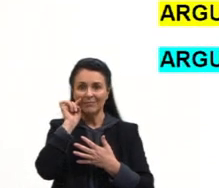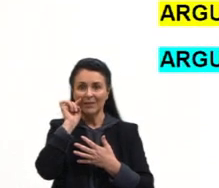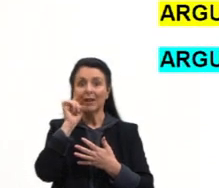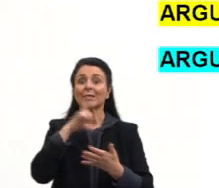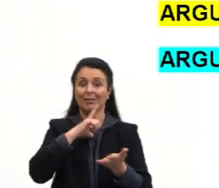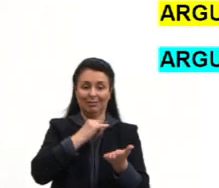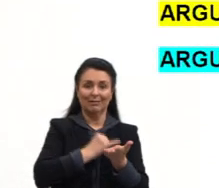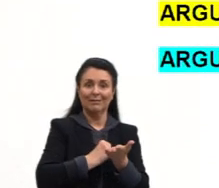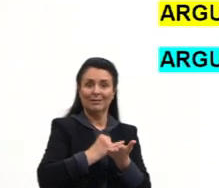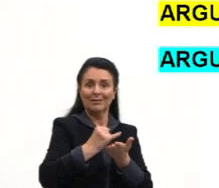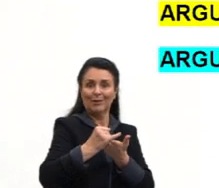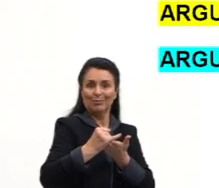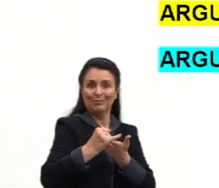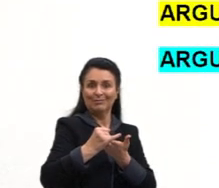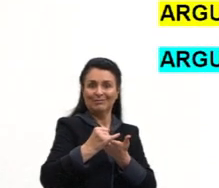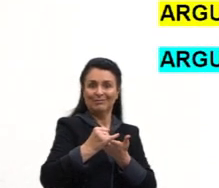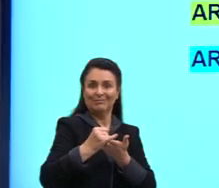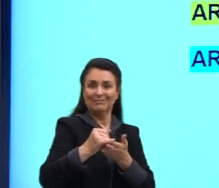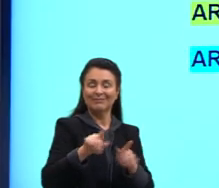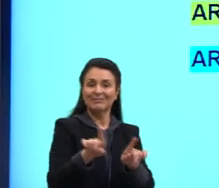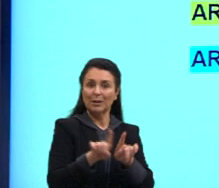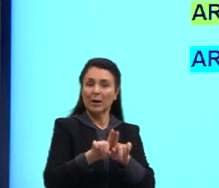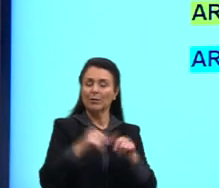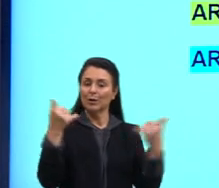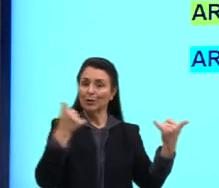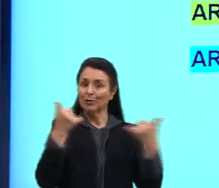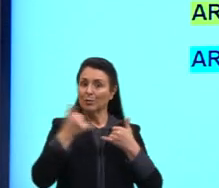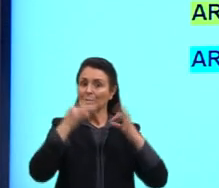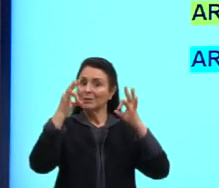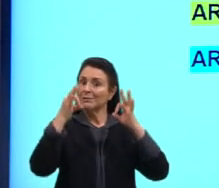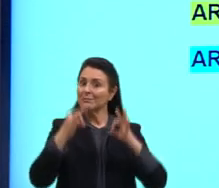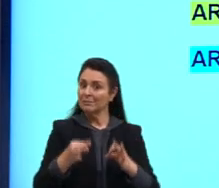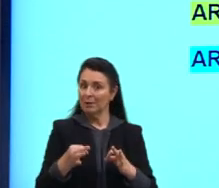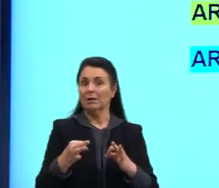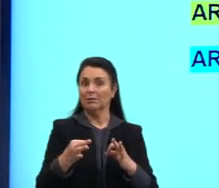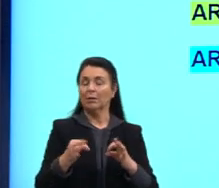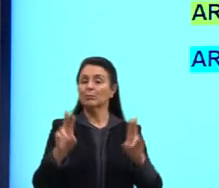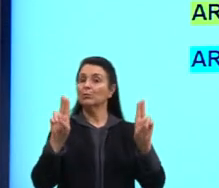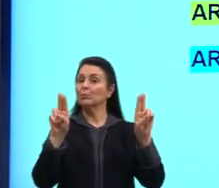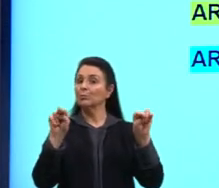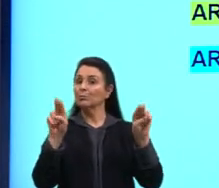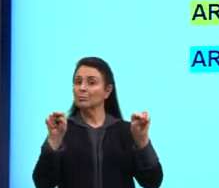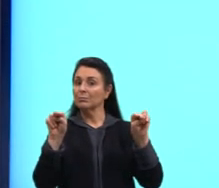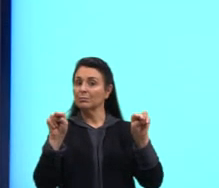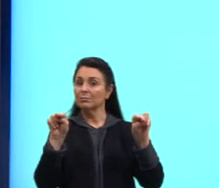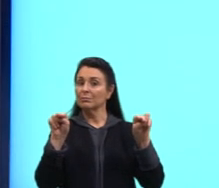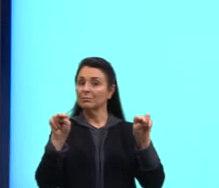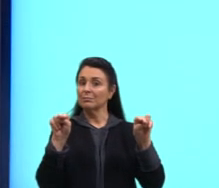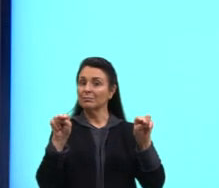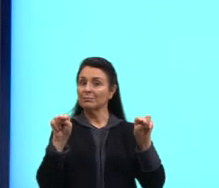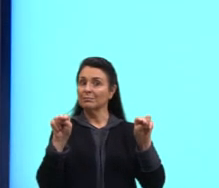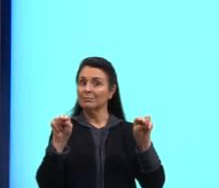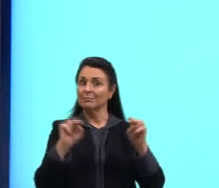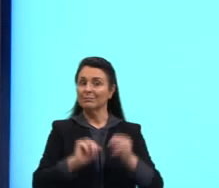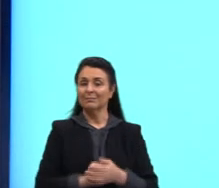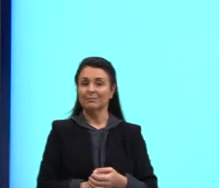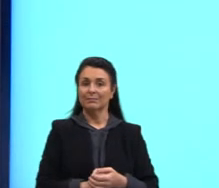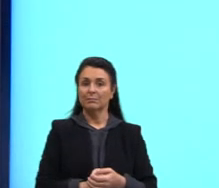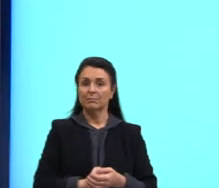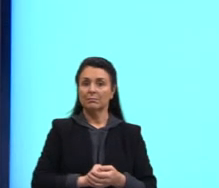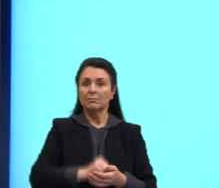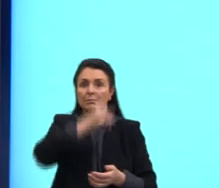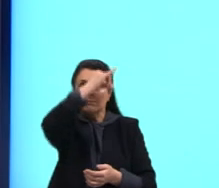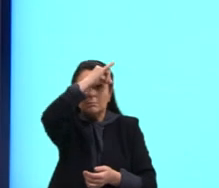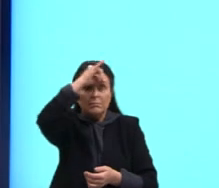na introdução destacado em amarelo também informações corretas sobre o assunto e a